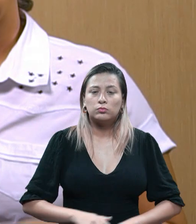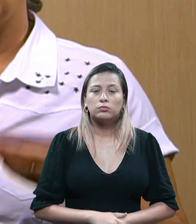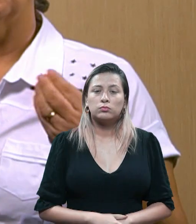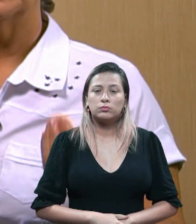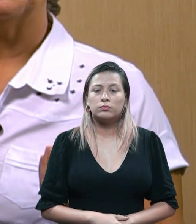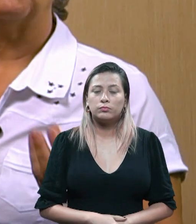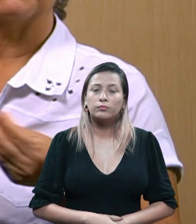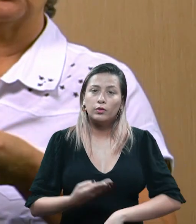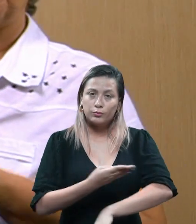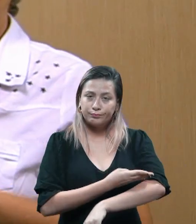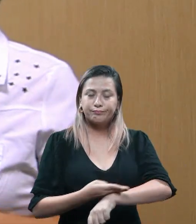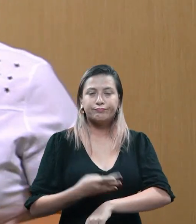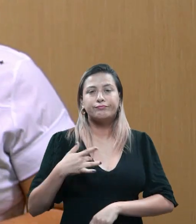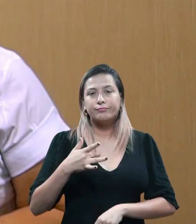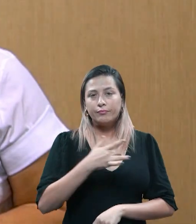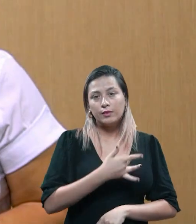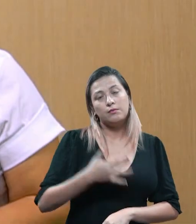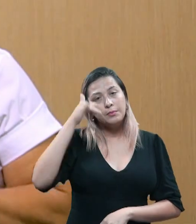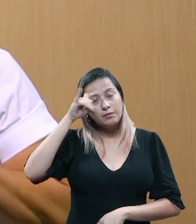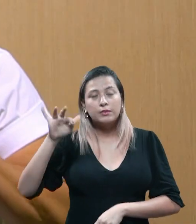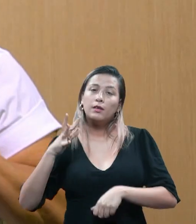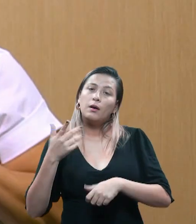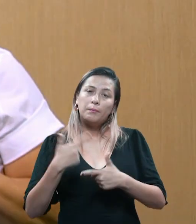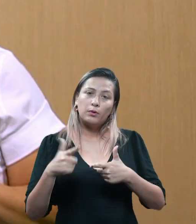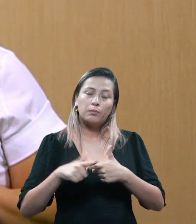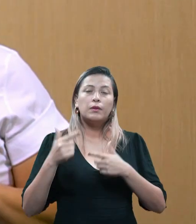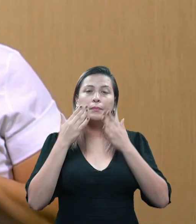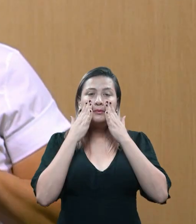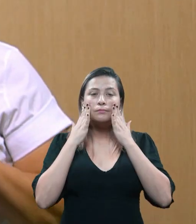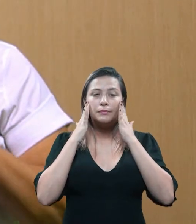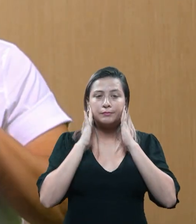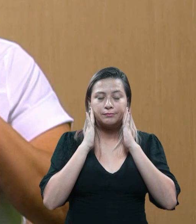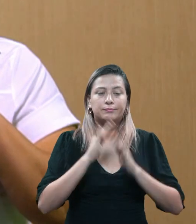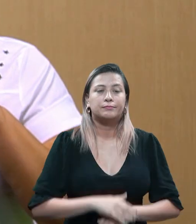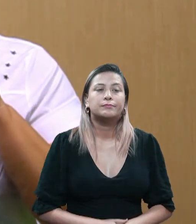evite alguns problemas de pele, certo? Então, vamos ver.